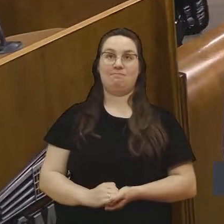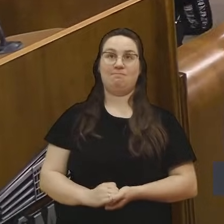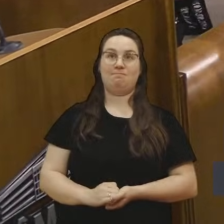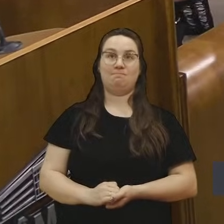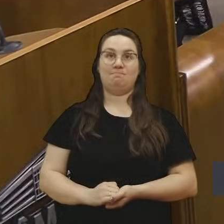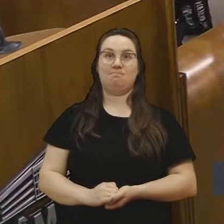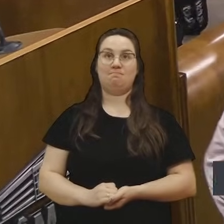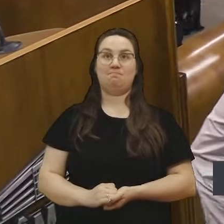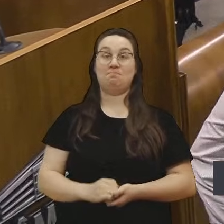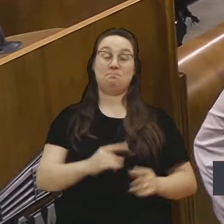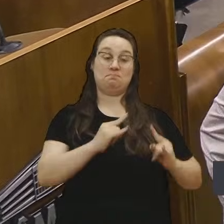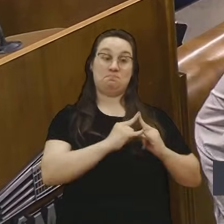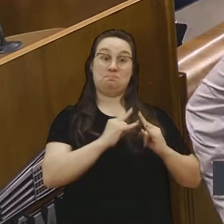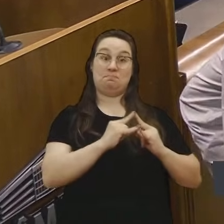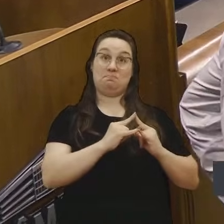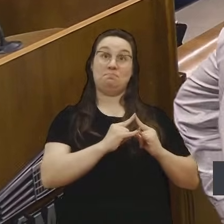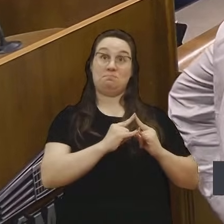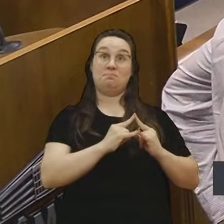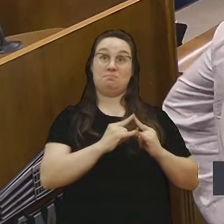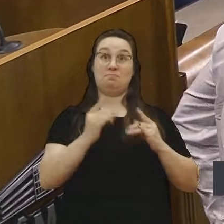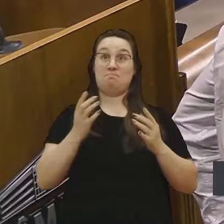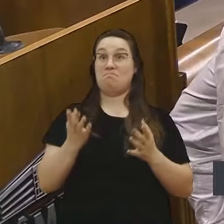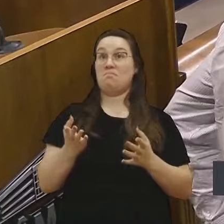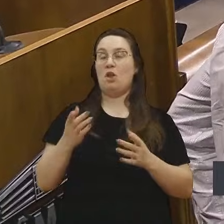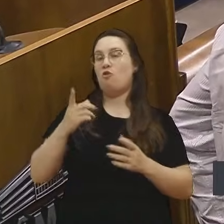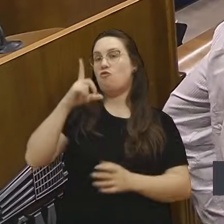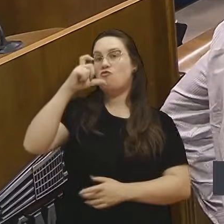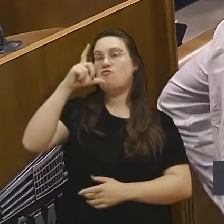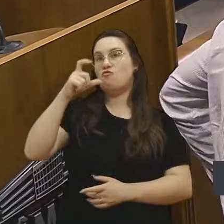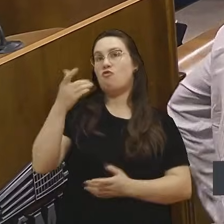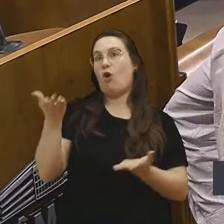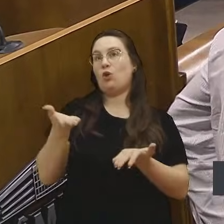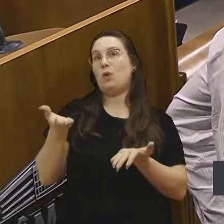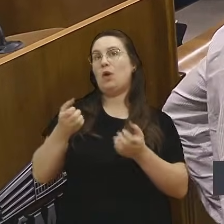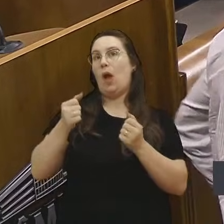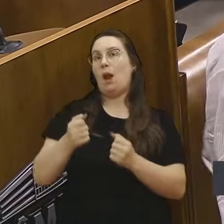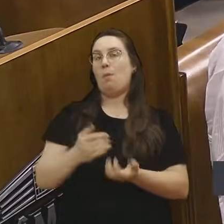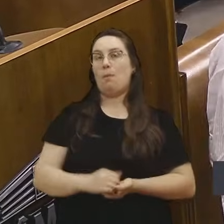Pessoal das instituições que quiserem descer também para a foto, fiquem à vontade.